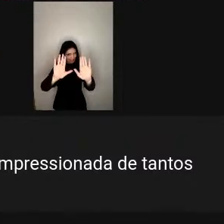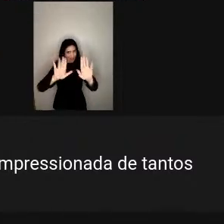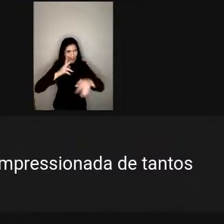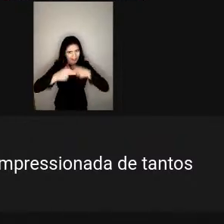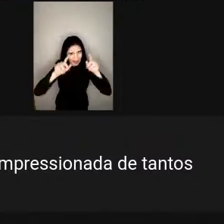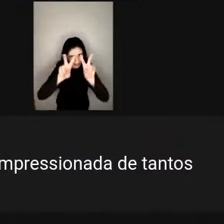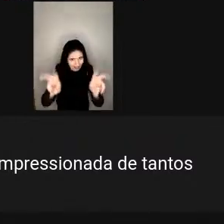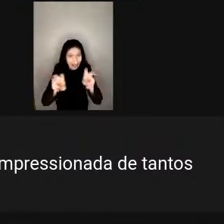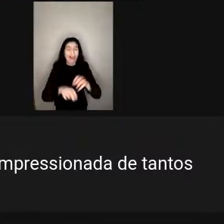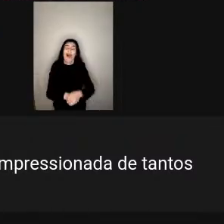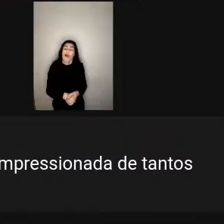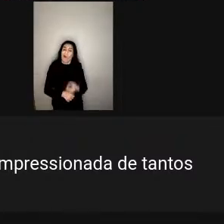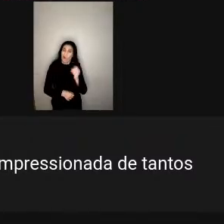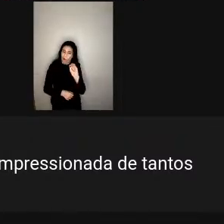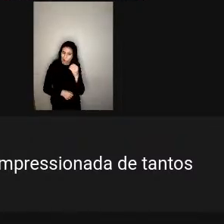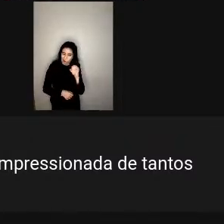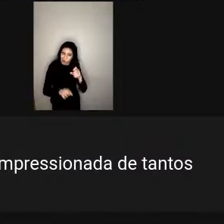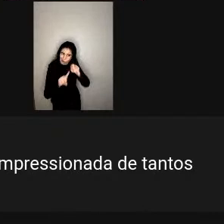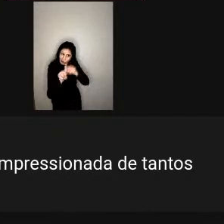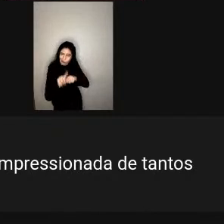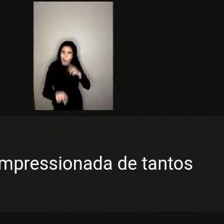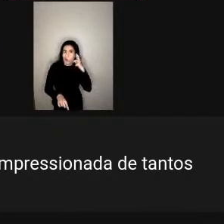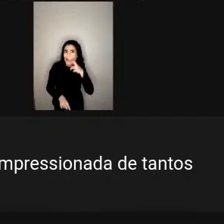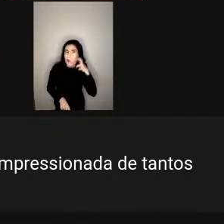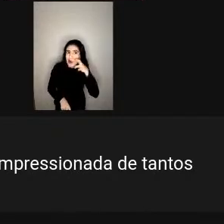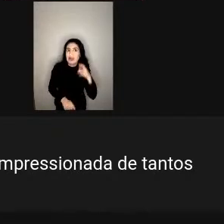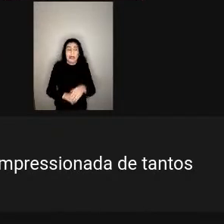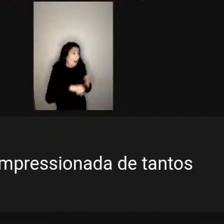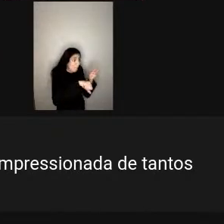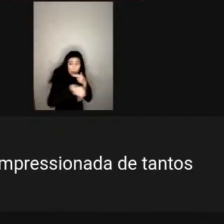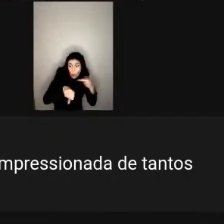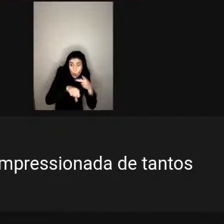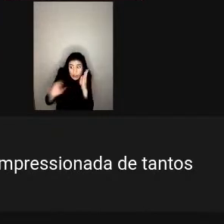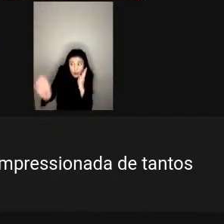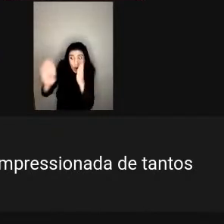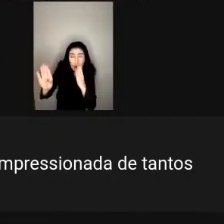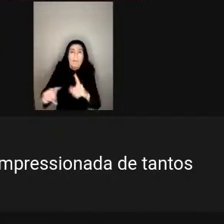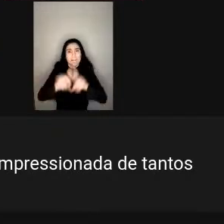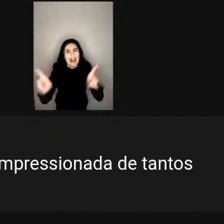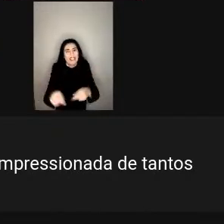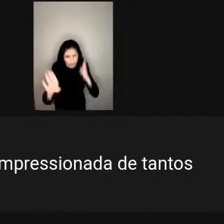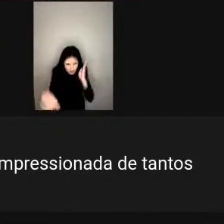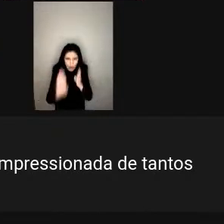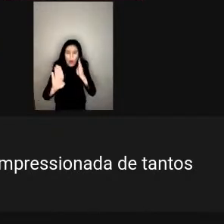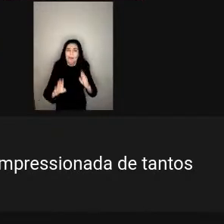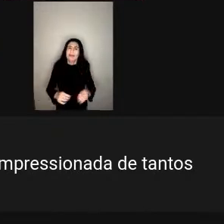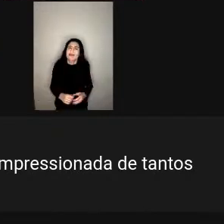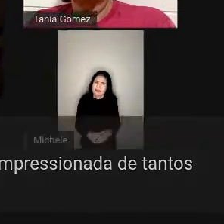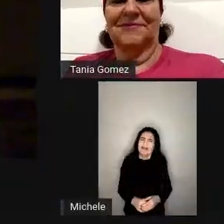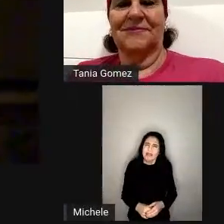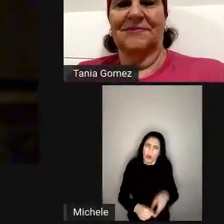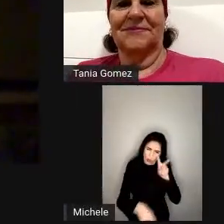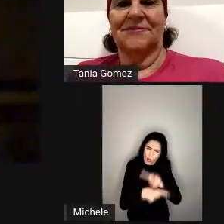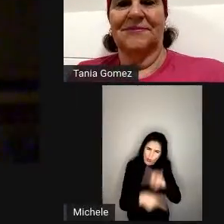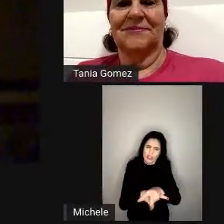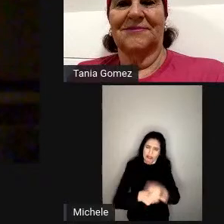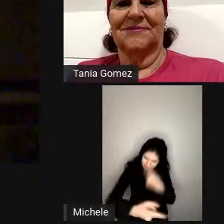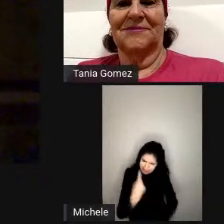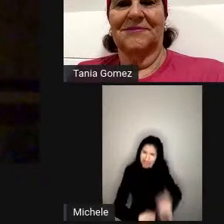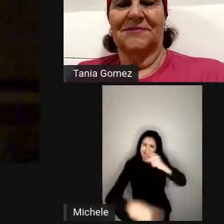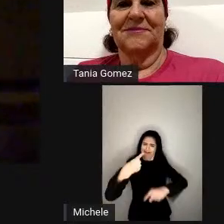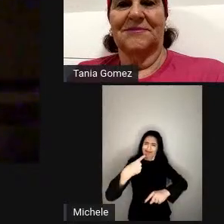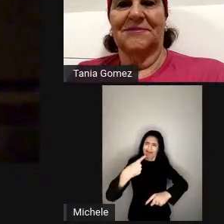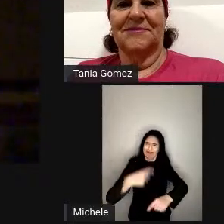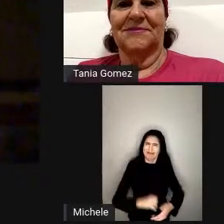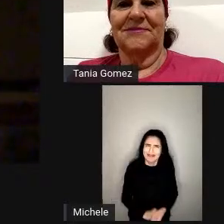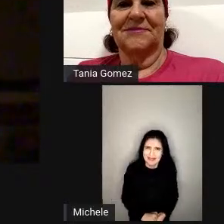Rosa principalmente, mas eu sempre digo que quem procura acha, quem acha cura. Então, acho que se tivesse que deixar uma mensagem,